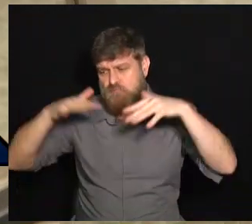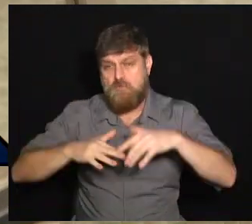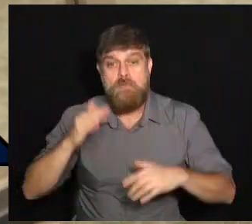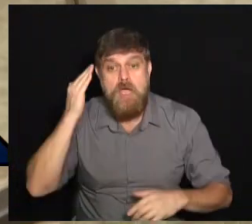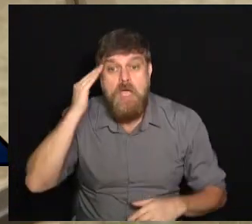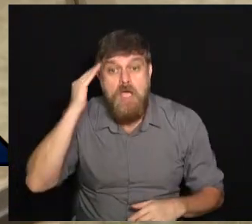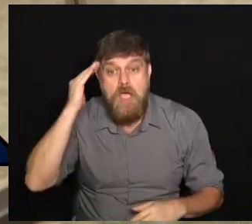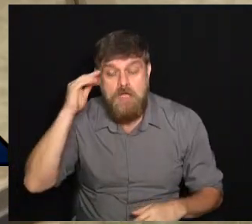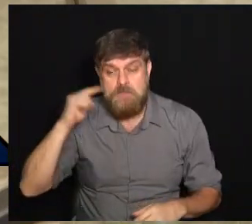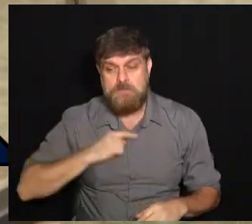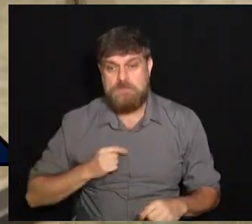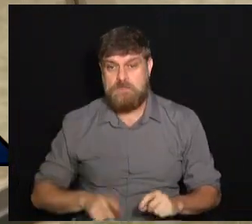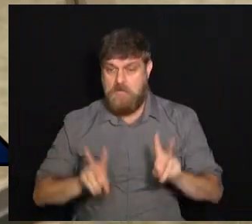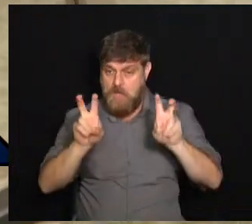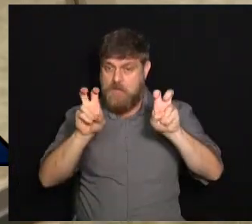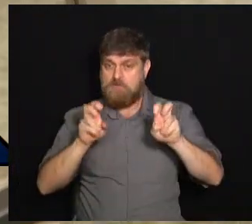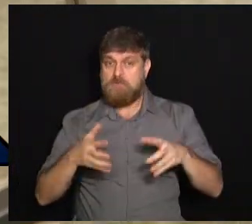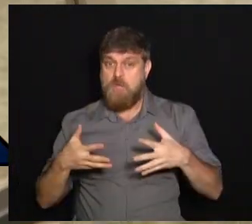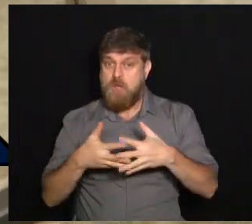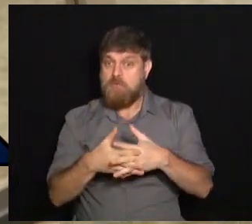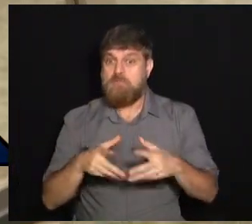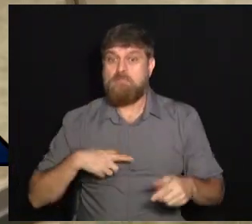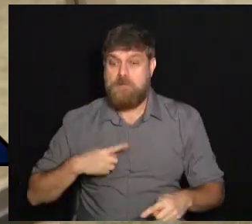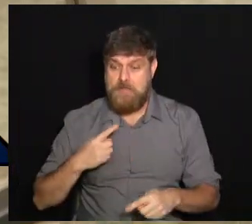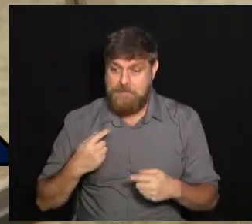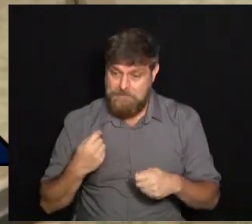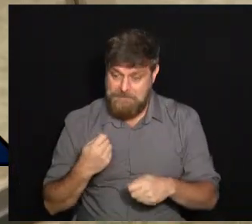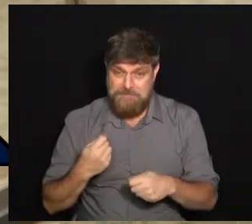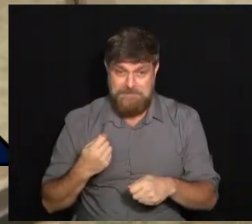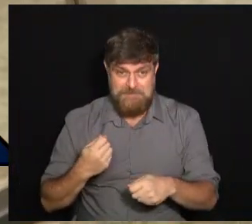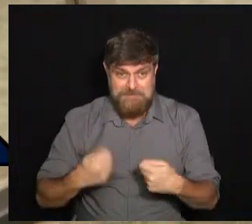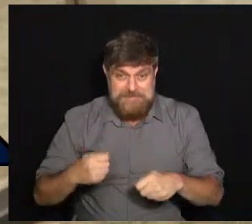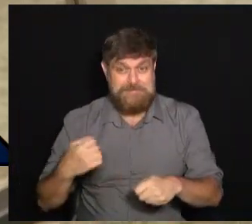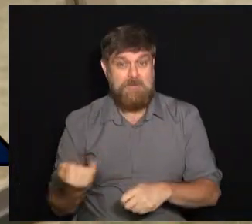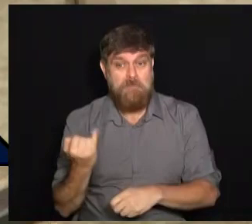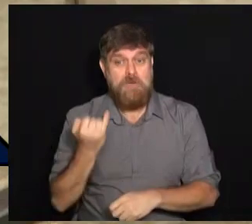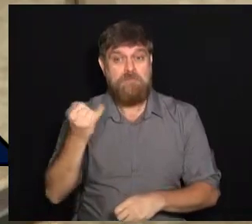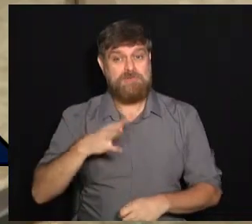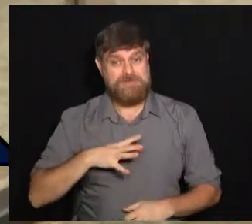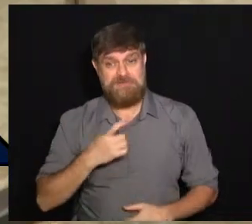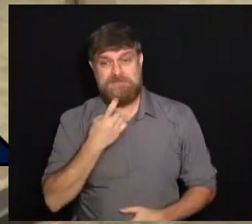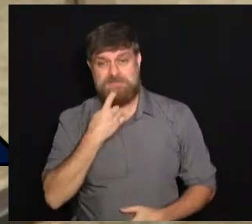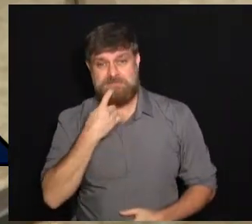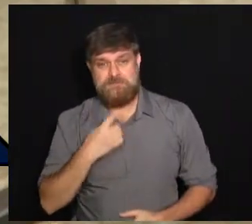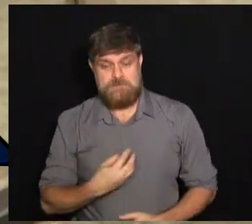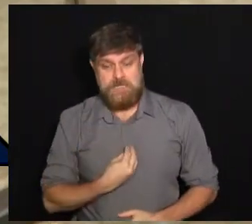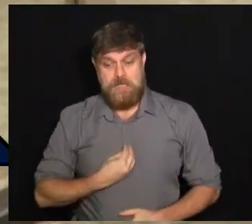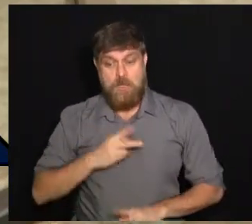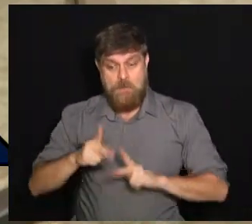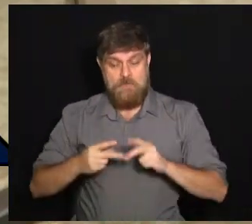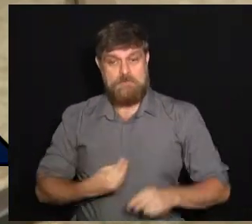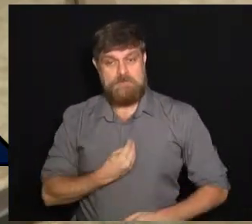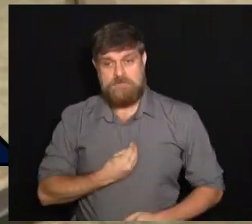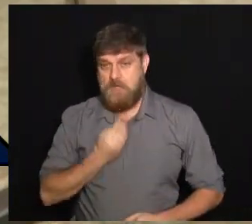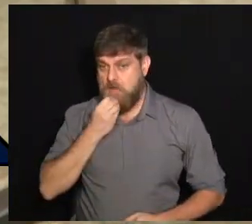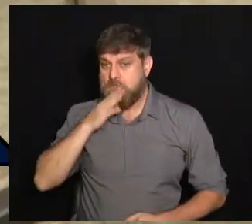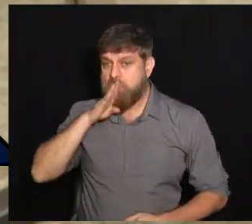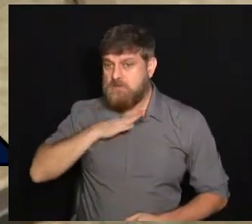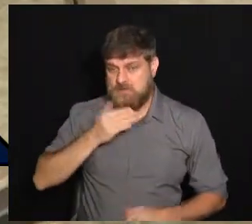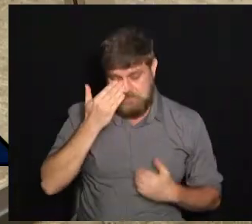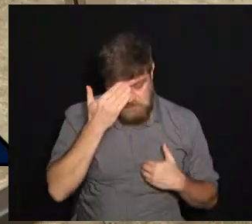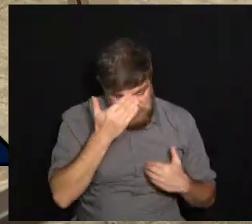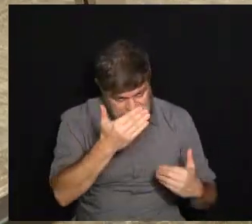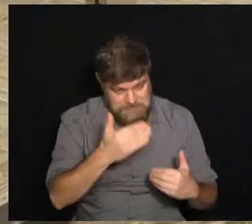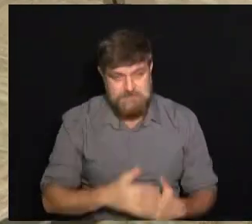que é um assunto bem complexo, mas de extrema relevância para o nosso município. Obrigada, vereador, e uma boa tarde. Boa tarde, eu que